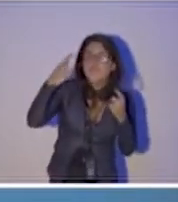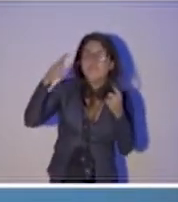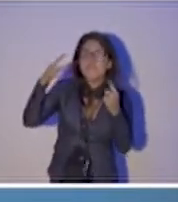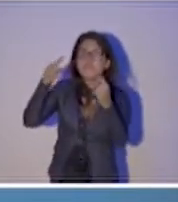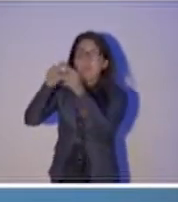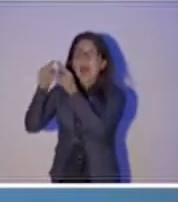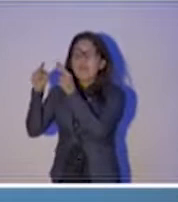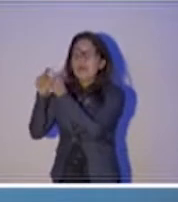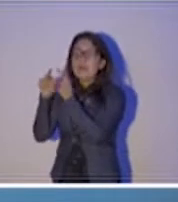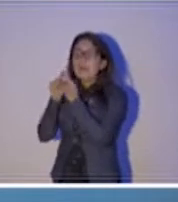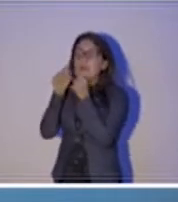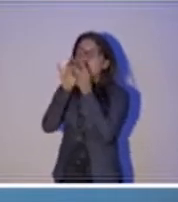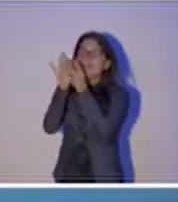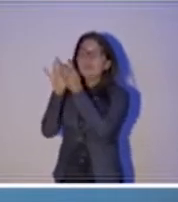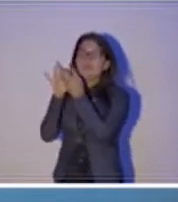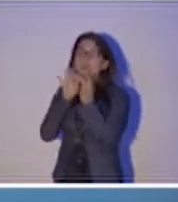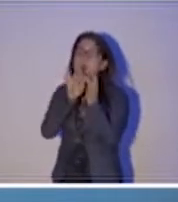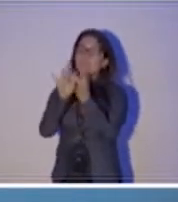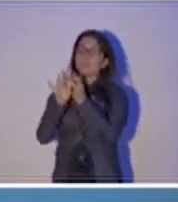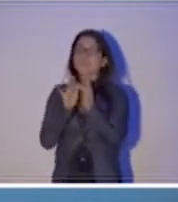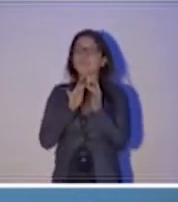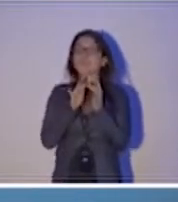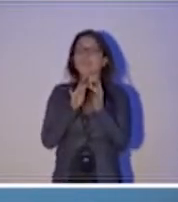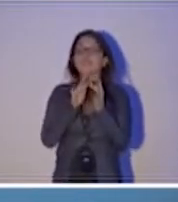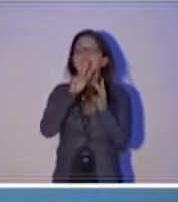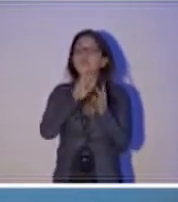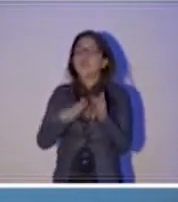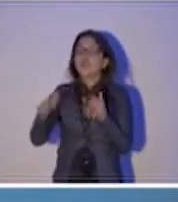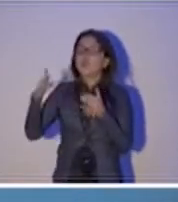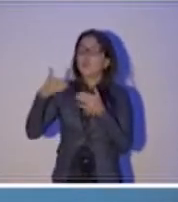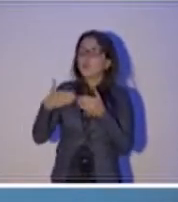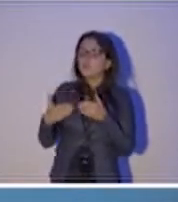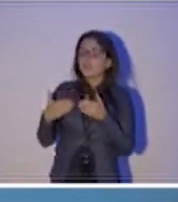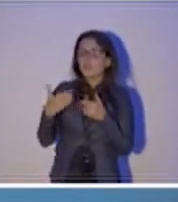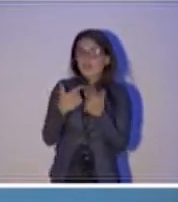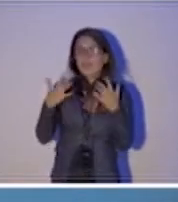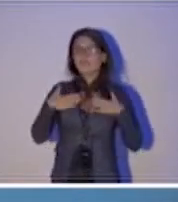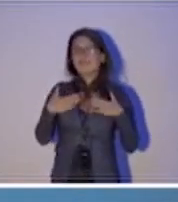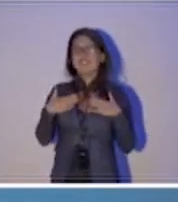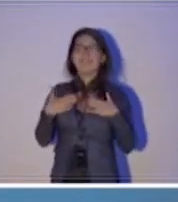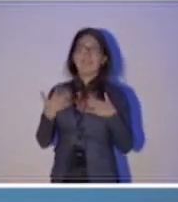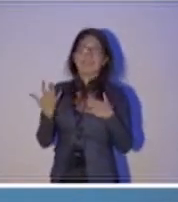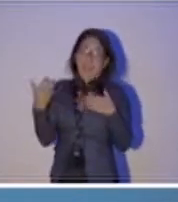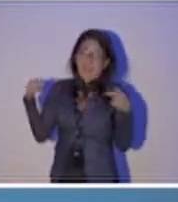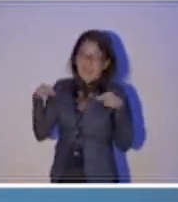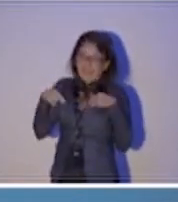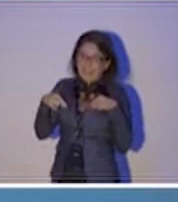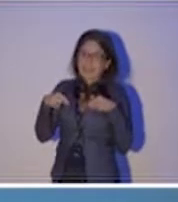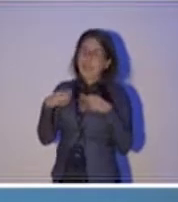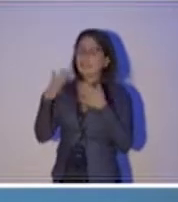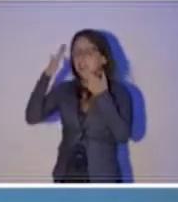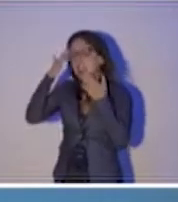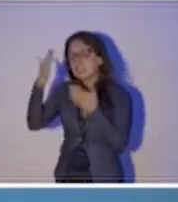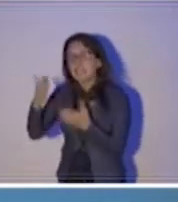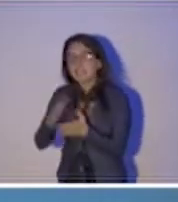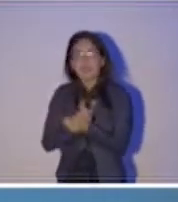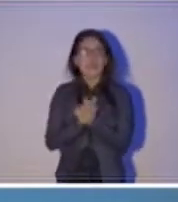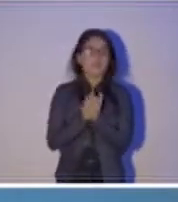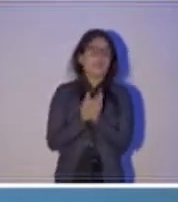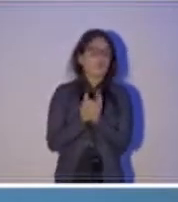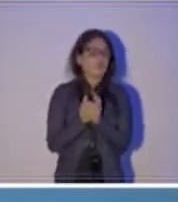foram ditas aqui, vai ser um privilégio também, enfim, coroar o final desse dia com essa conversa. Eu agradeço muito